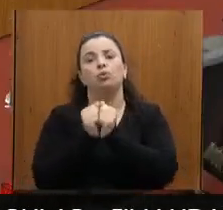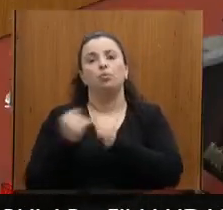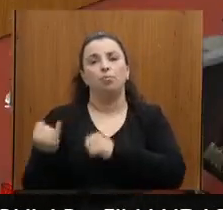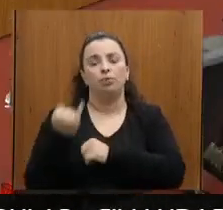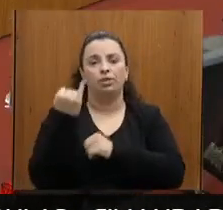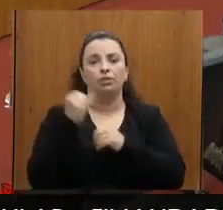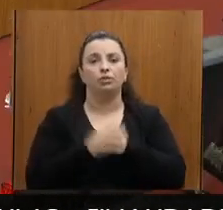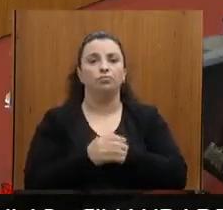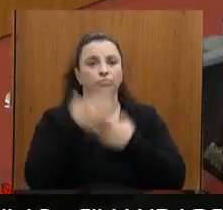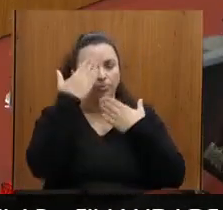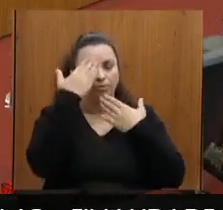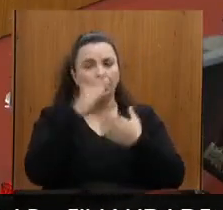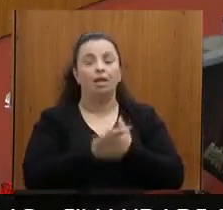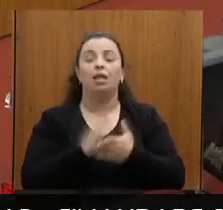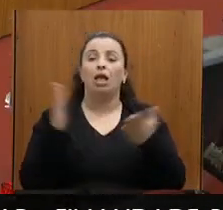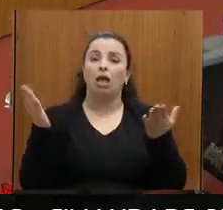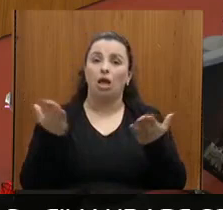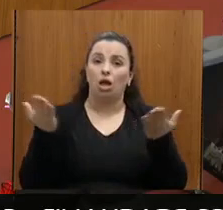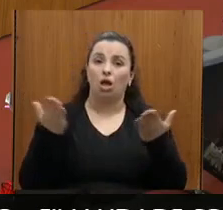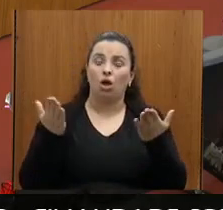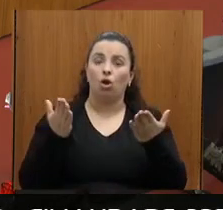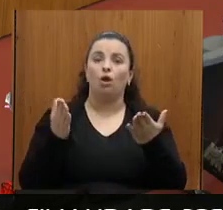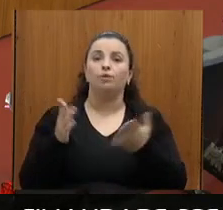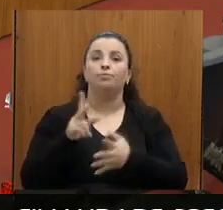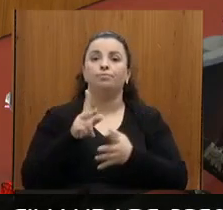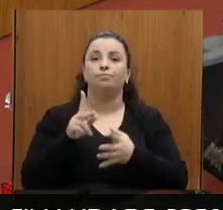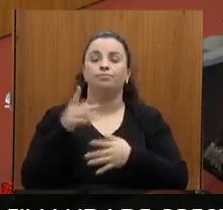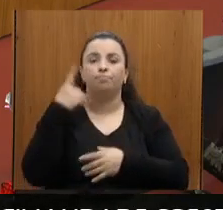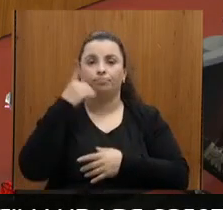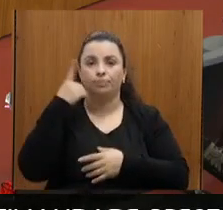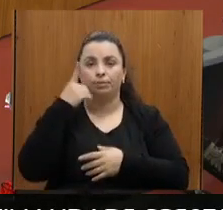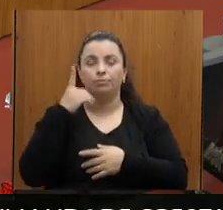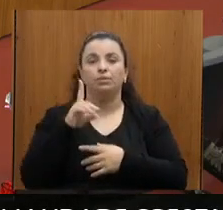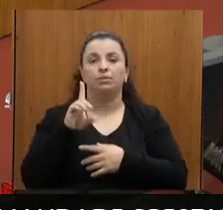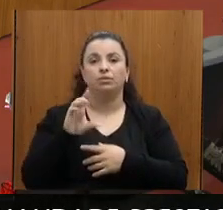Obrigada. Passo para as considerações agora o deputado Cristiano Silveira.